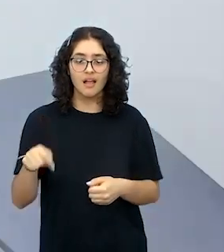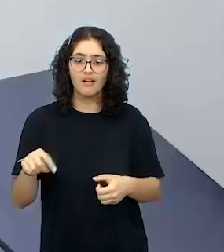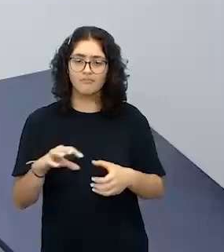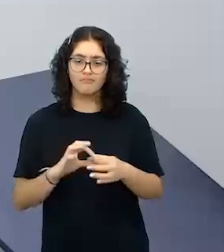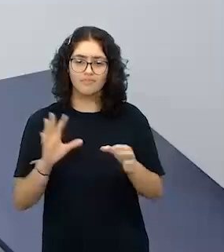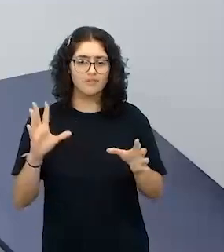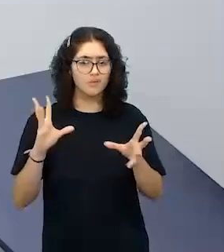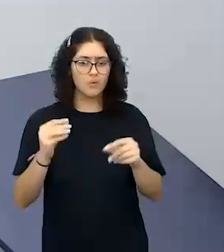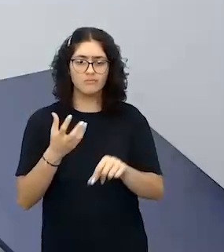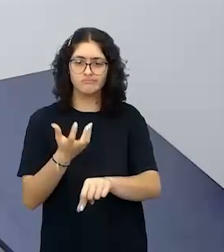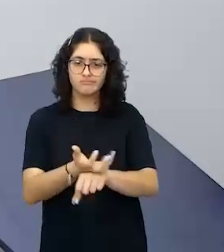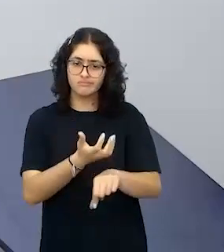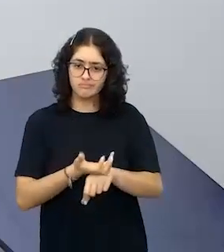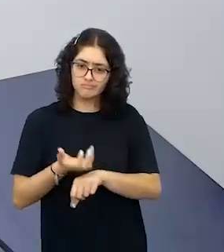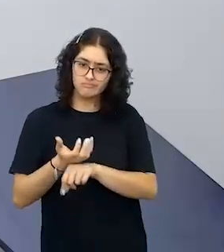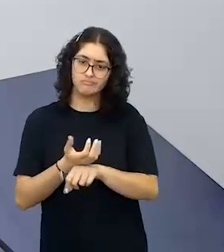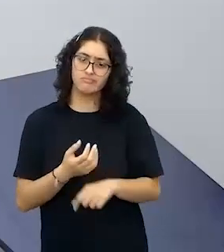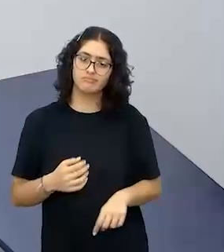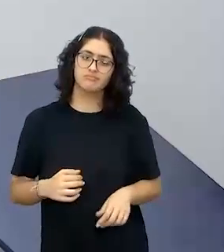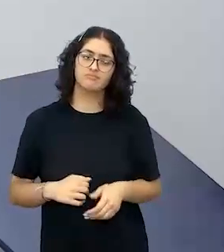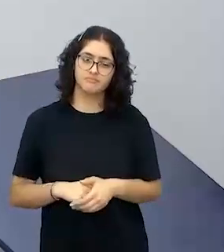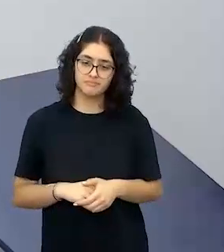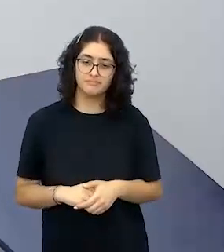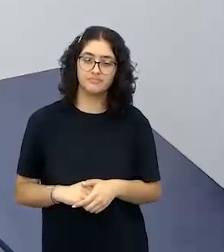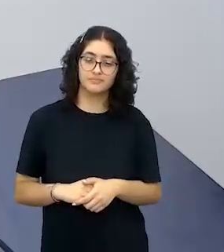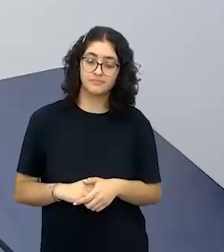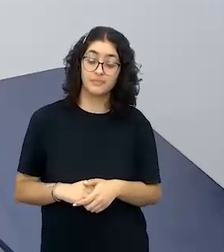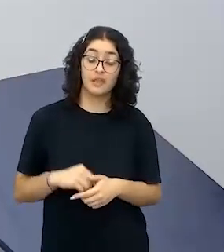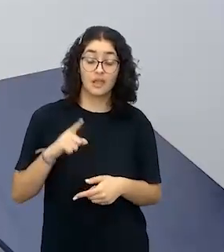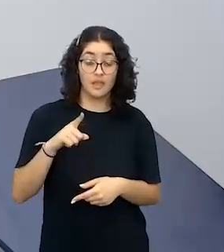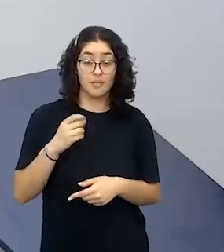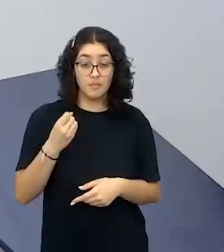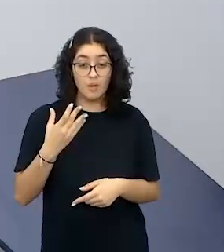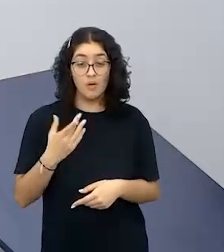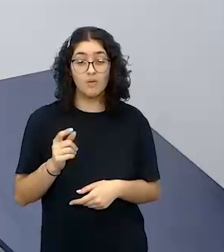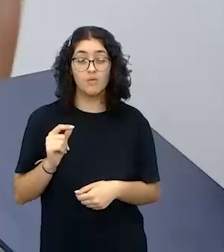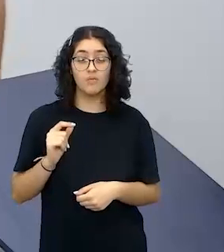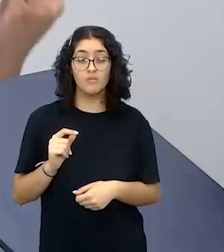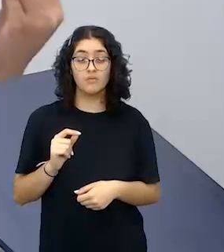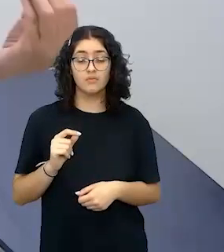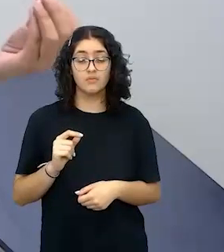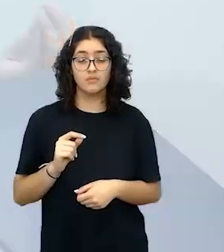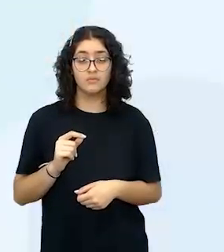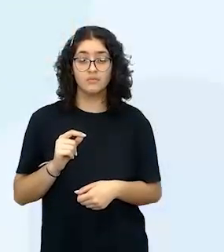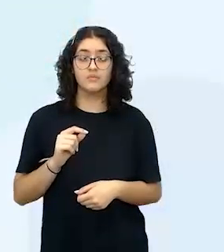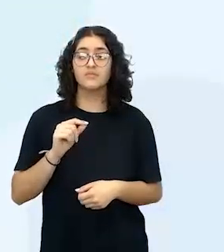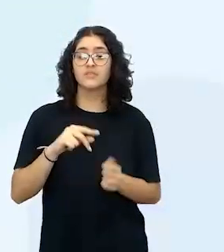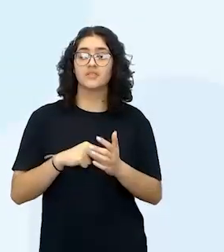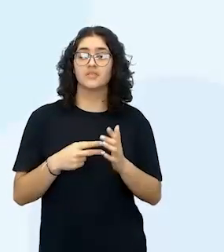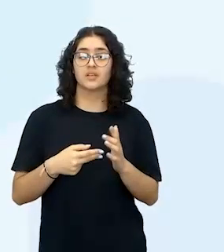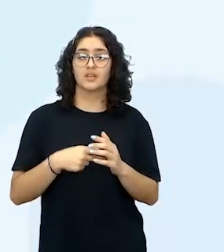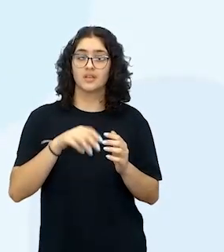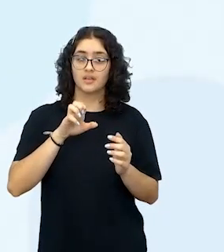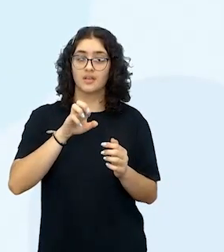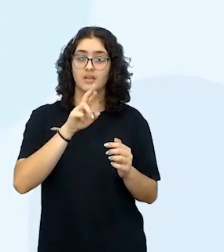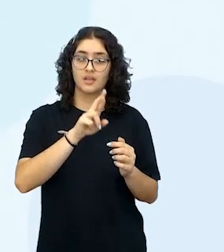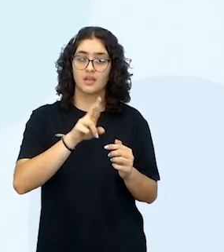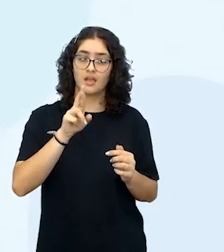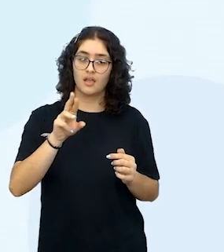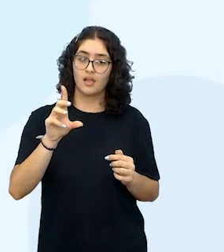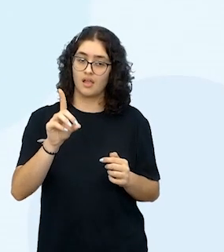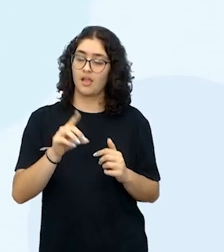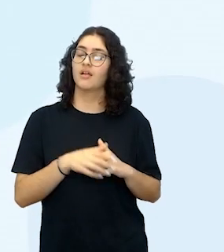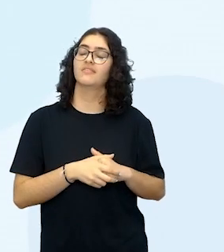trabalhado em todas as áreas do conhecimento. E vale a pena a gente, então, ver direitinho o que é RRD, né? Que foi uma dúvida muito